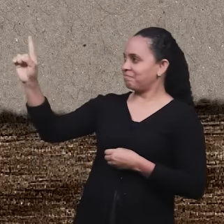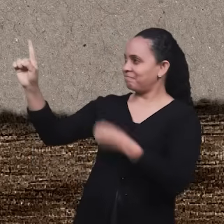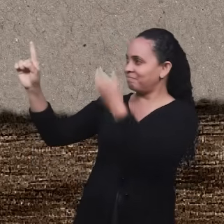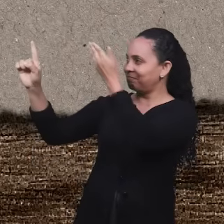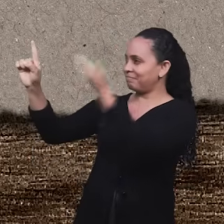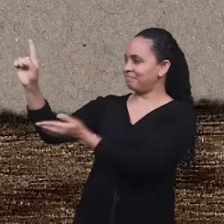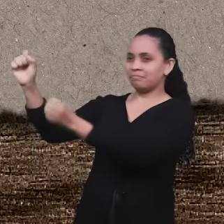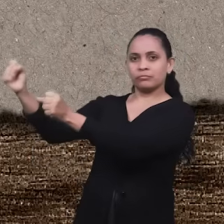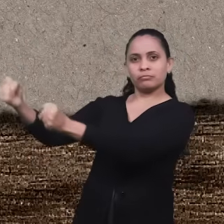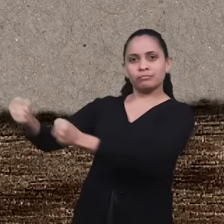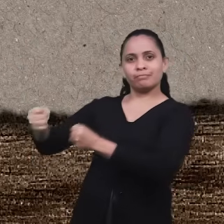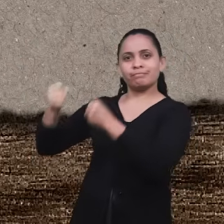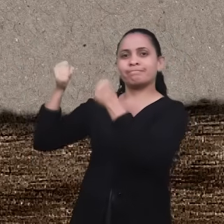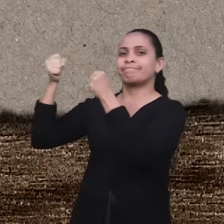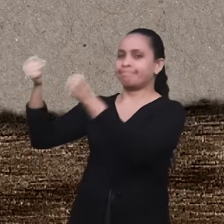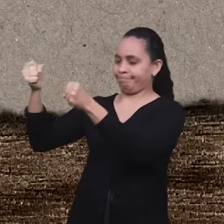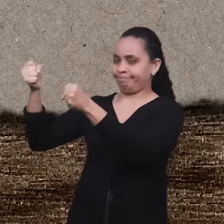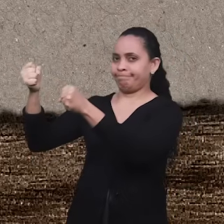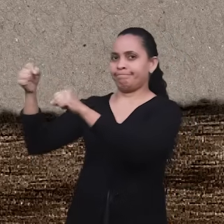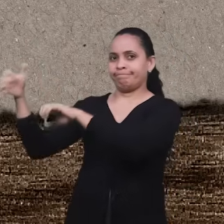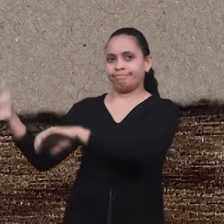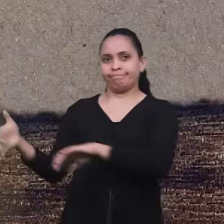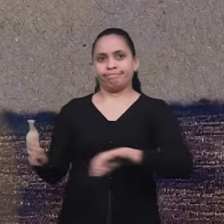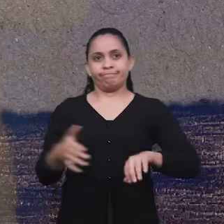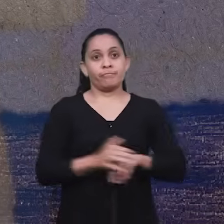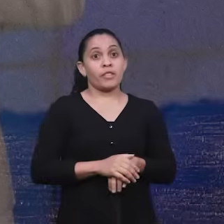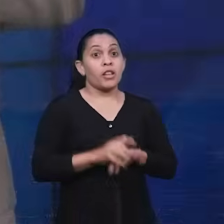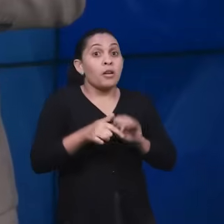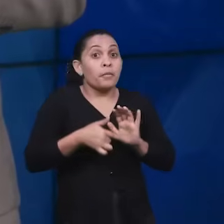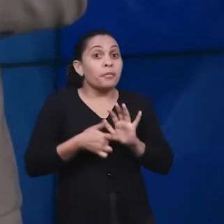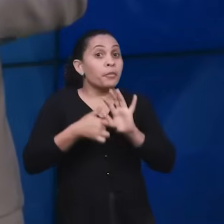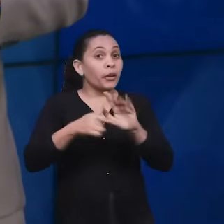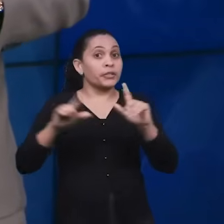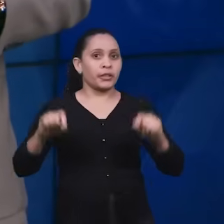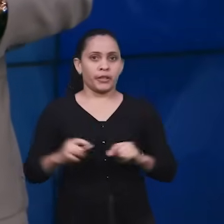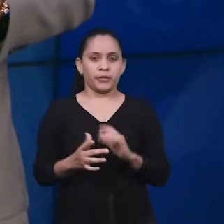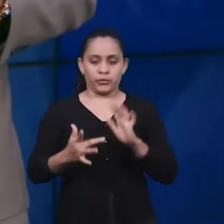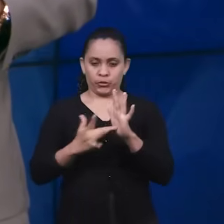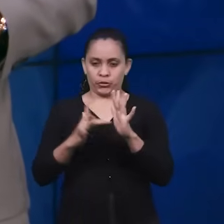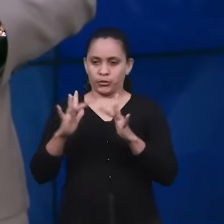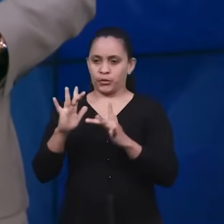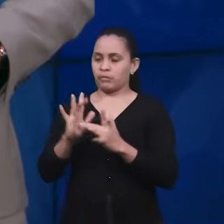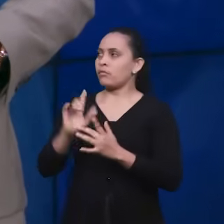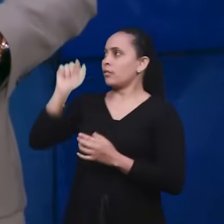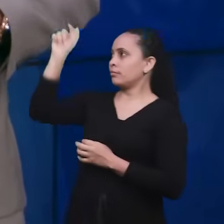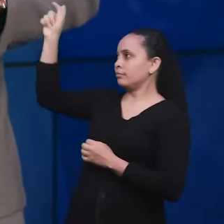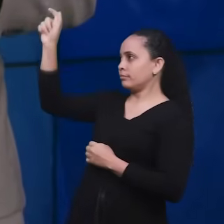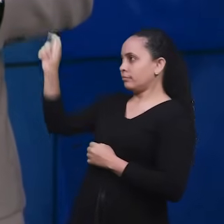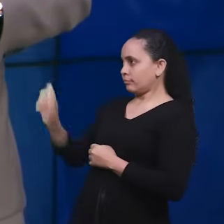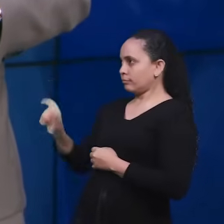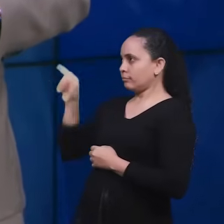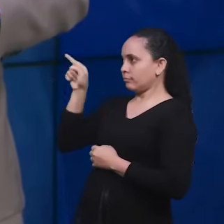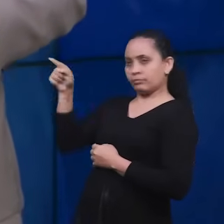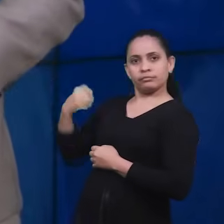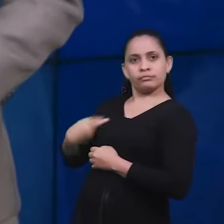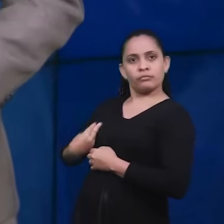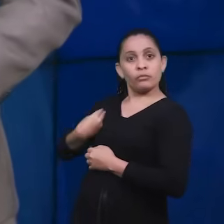Todo-Poderoso. Então aqui Jesus fala da sua existência, o que